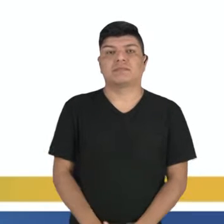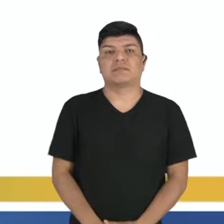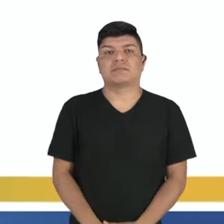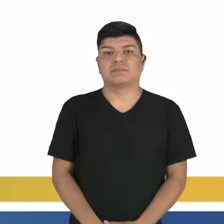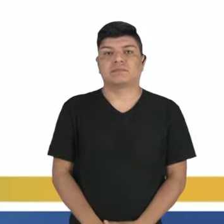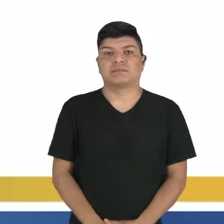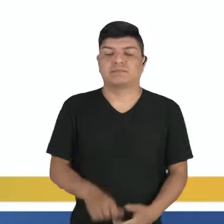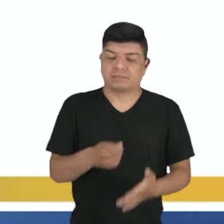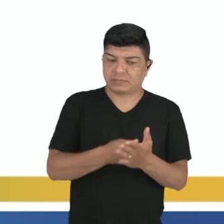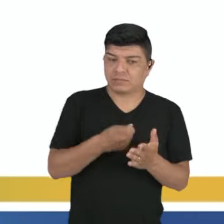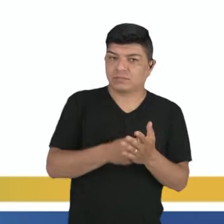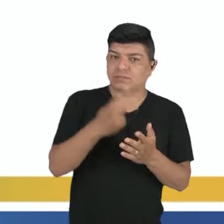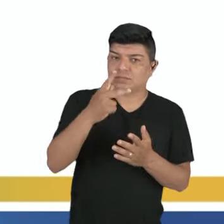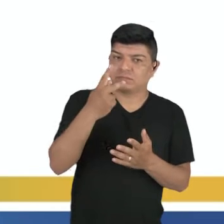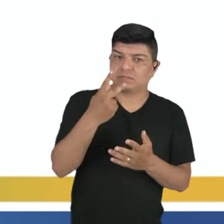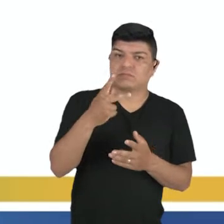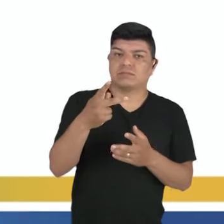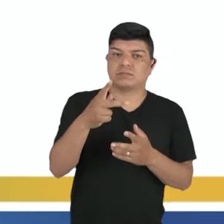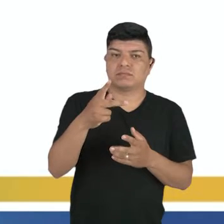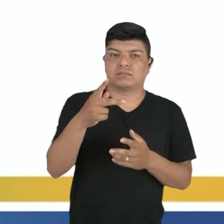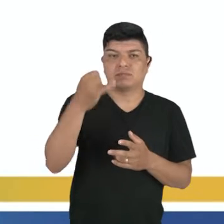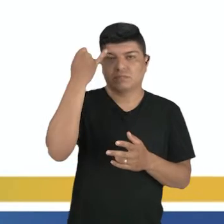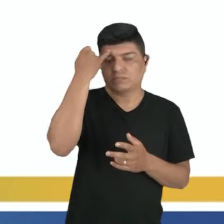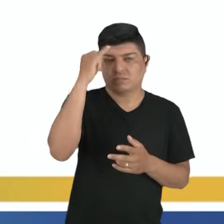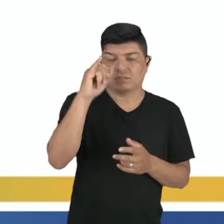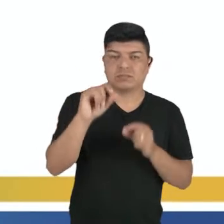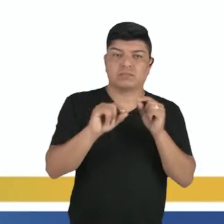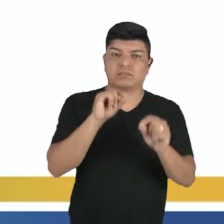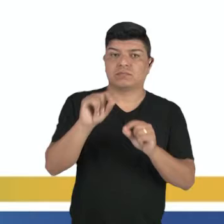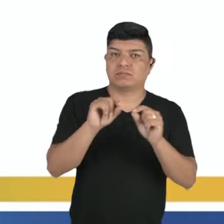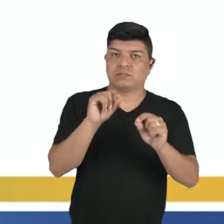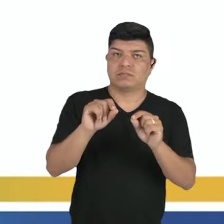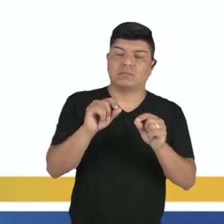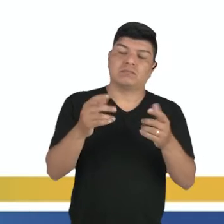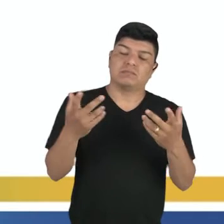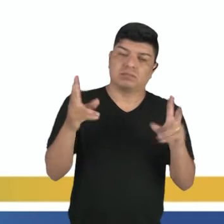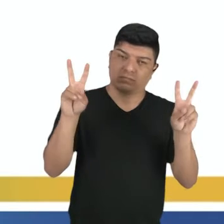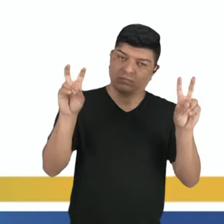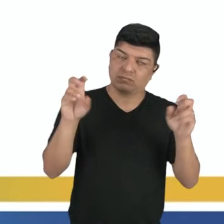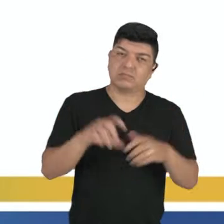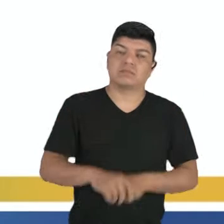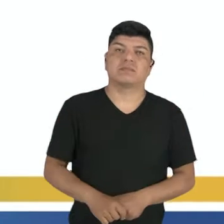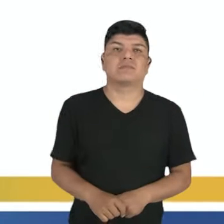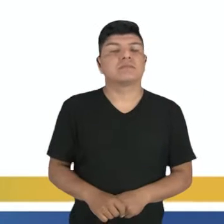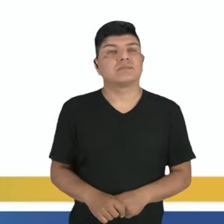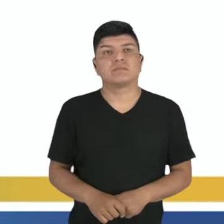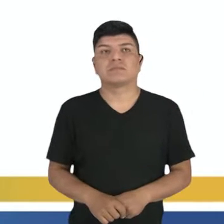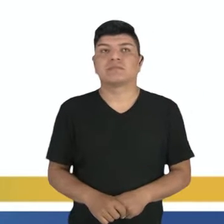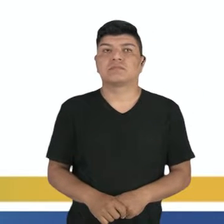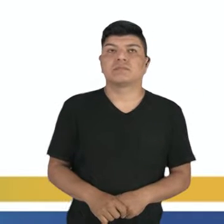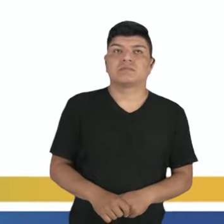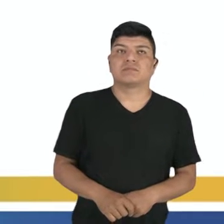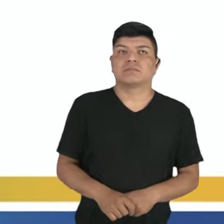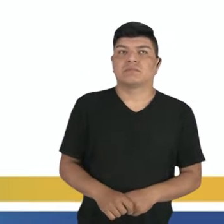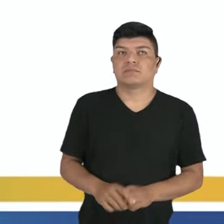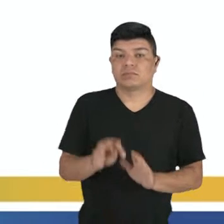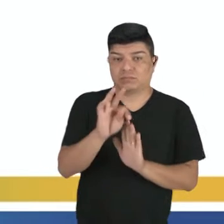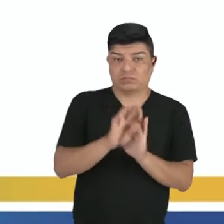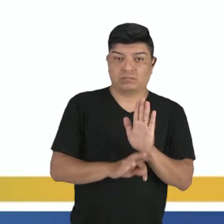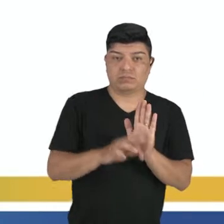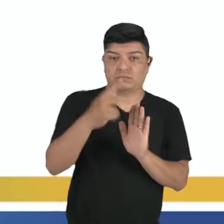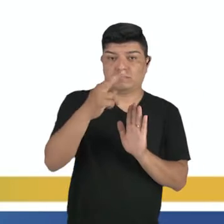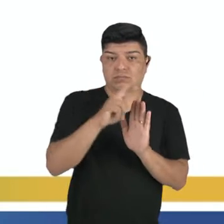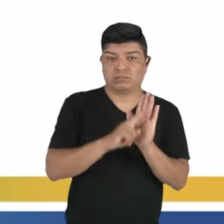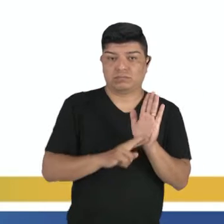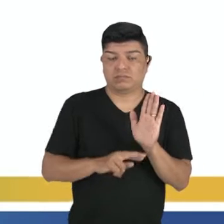tese, vai defender o seu posicionamento a respeito daquele tema. O texto da sua